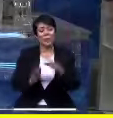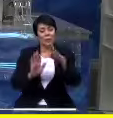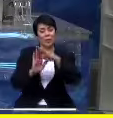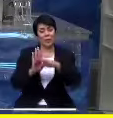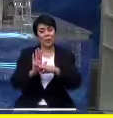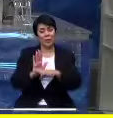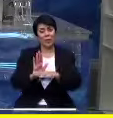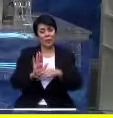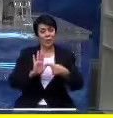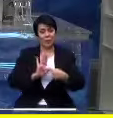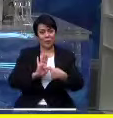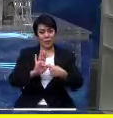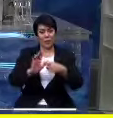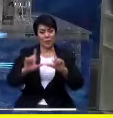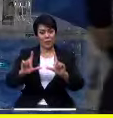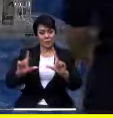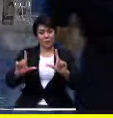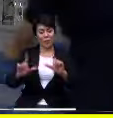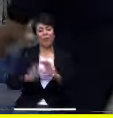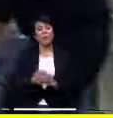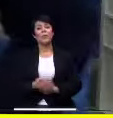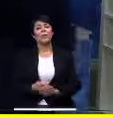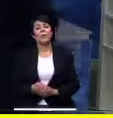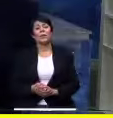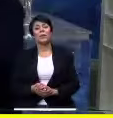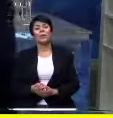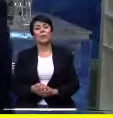times exposta na tela da TV.